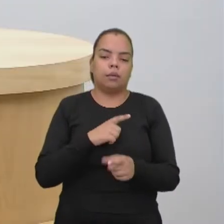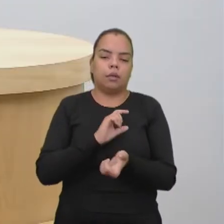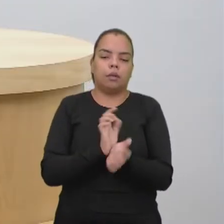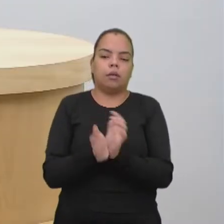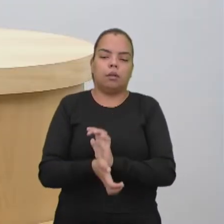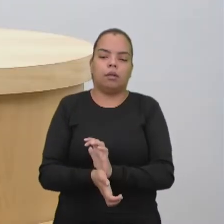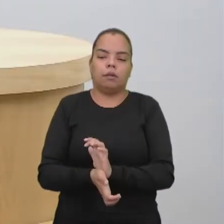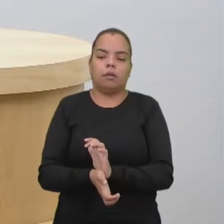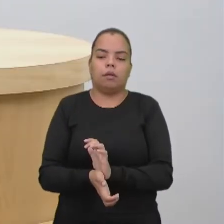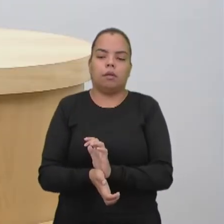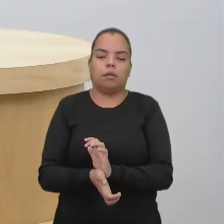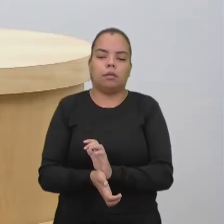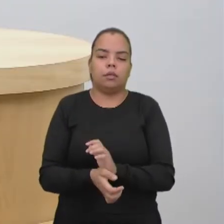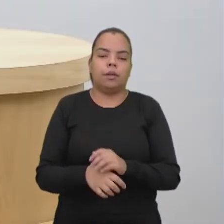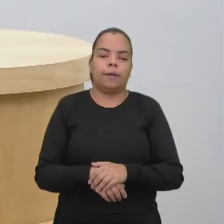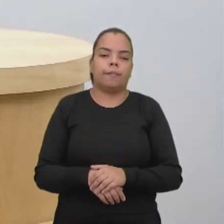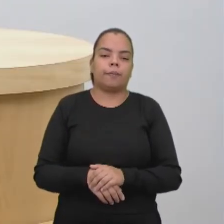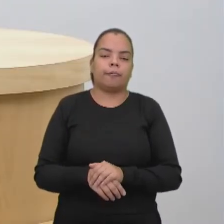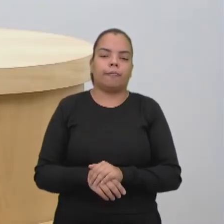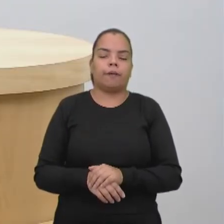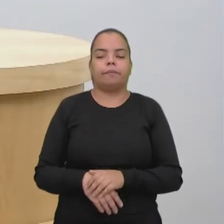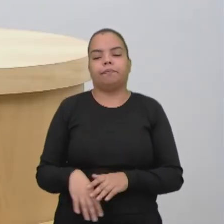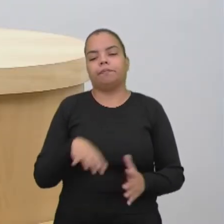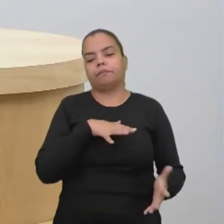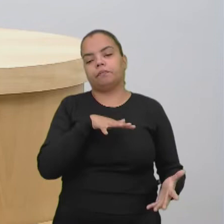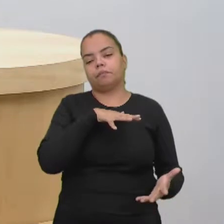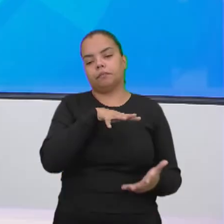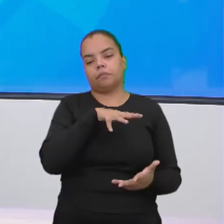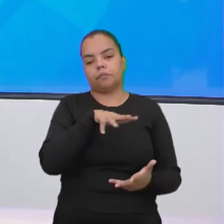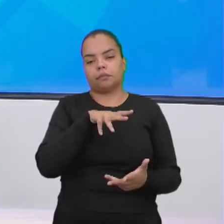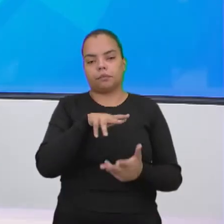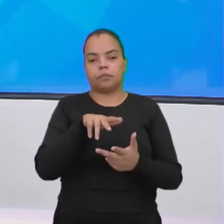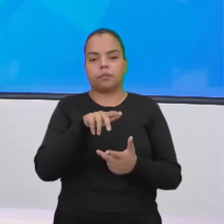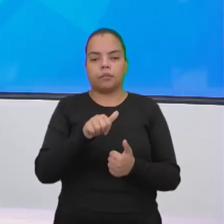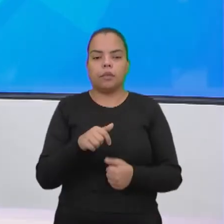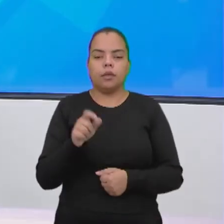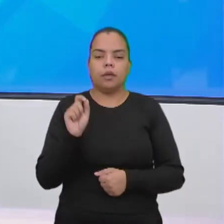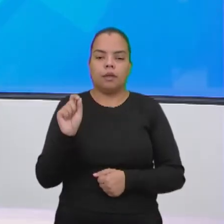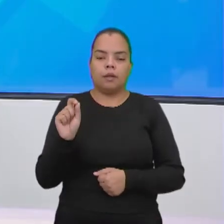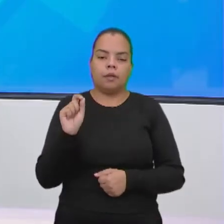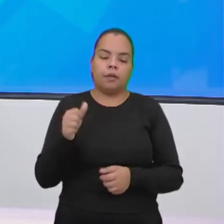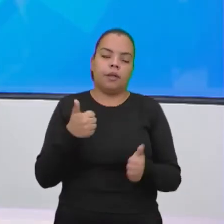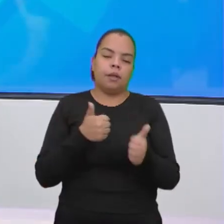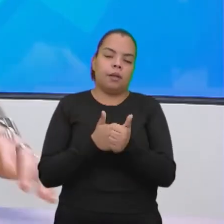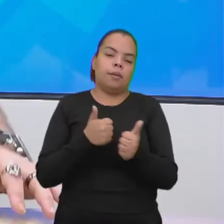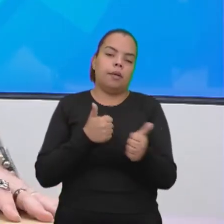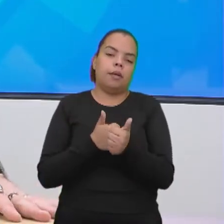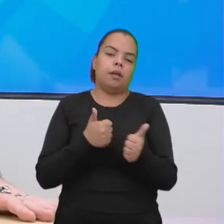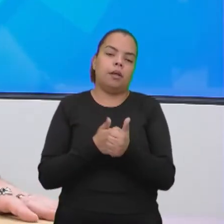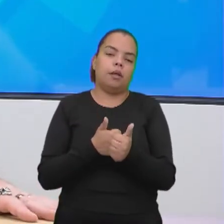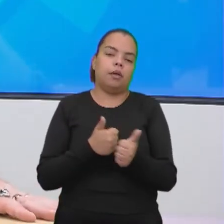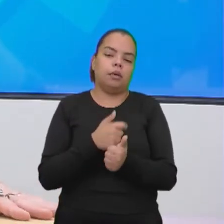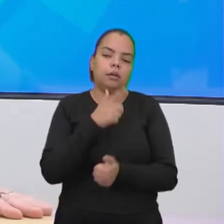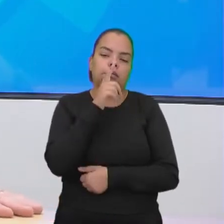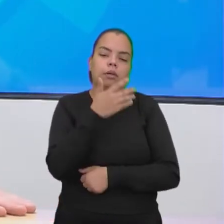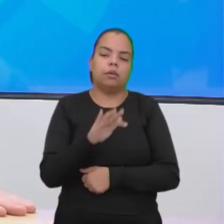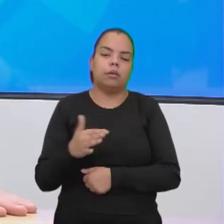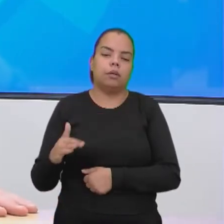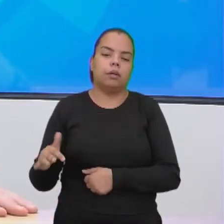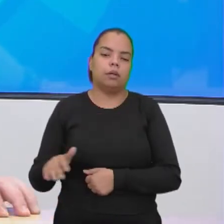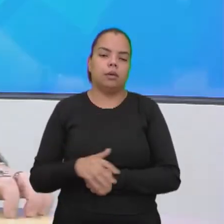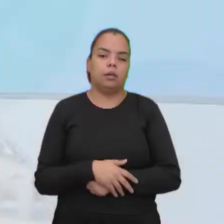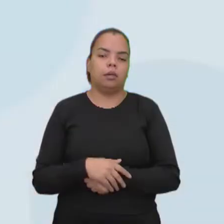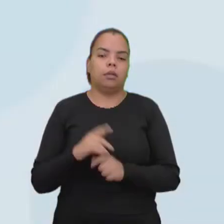plataformas continentais do planeta, que fica lá próximo das nossas orlas marítimas aí dos países. Vamos lá para a